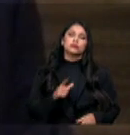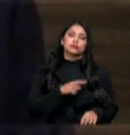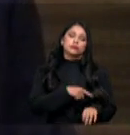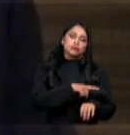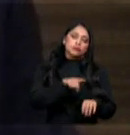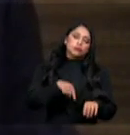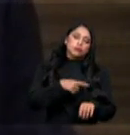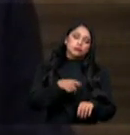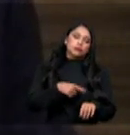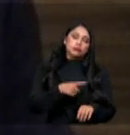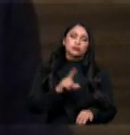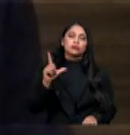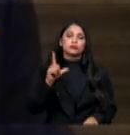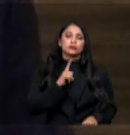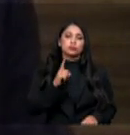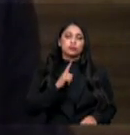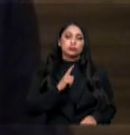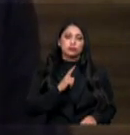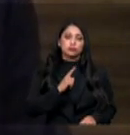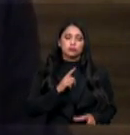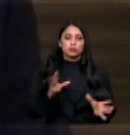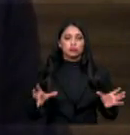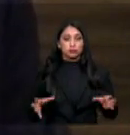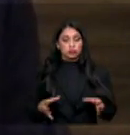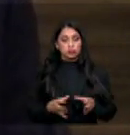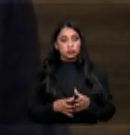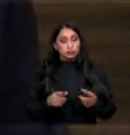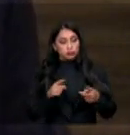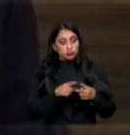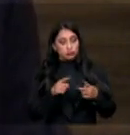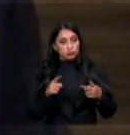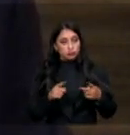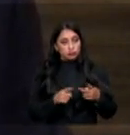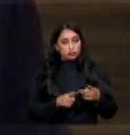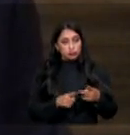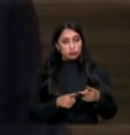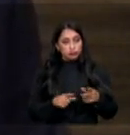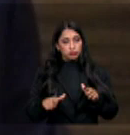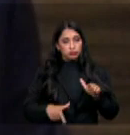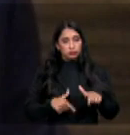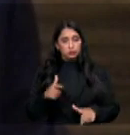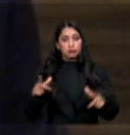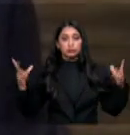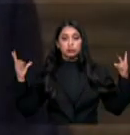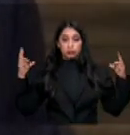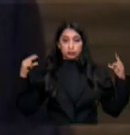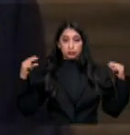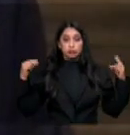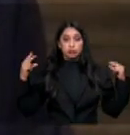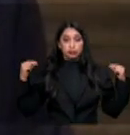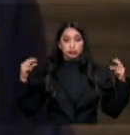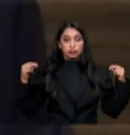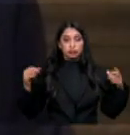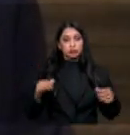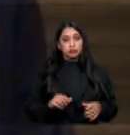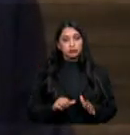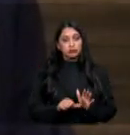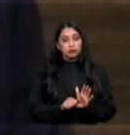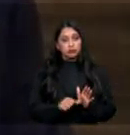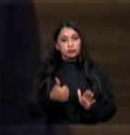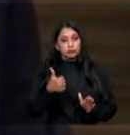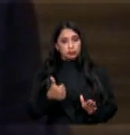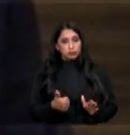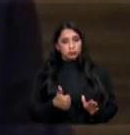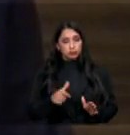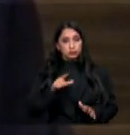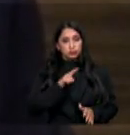insere nessa categoria por duas razões, sobretudo jornadas de trabalho de motoristas. A primeira é que